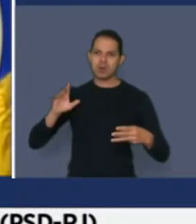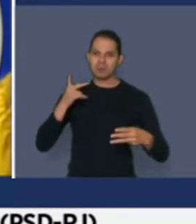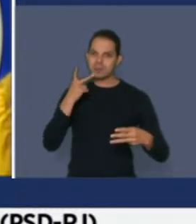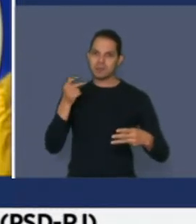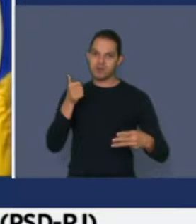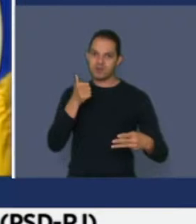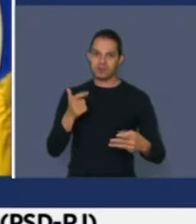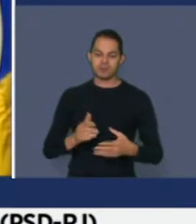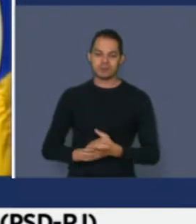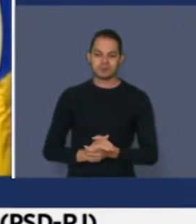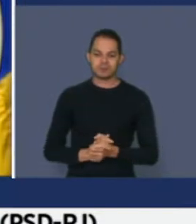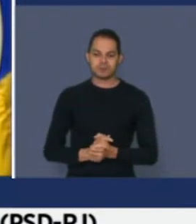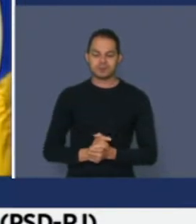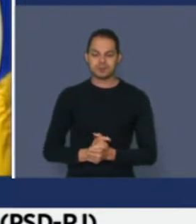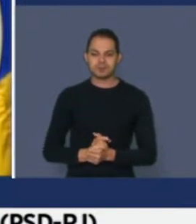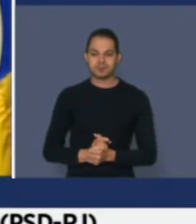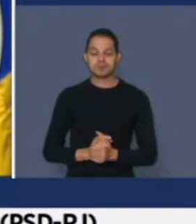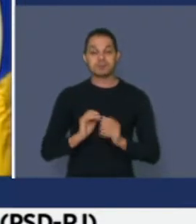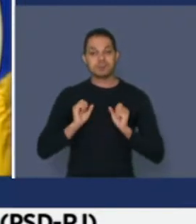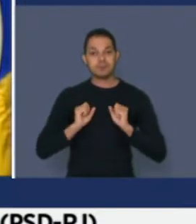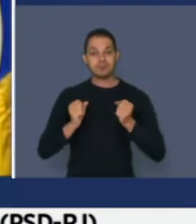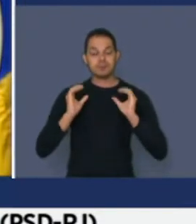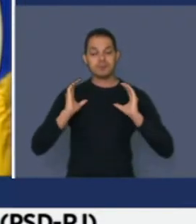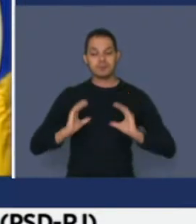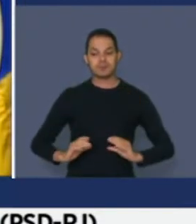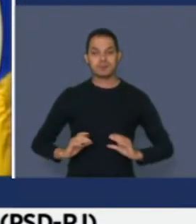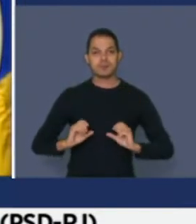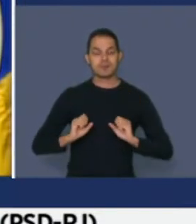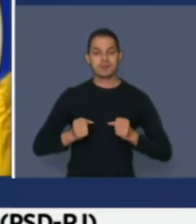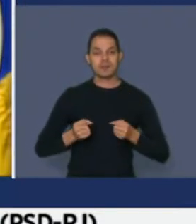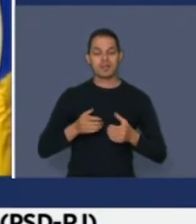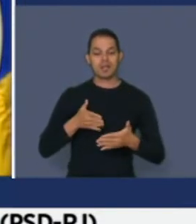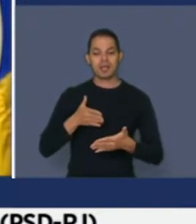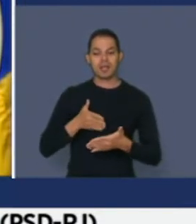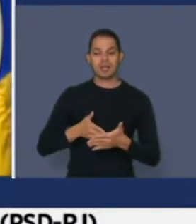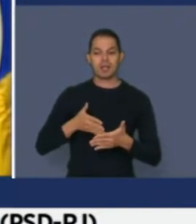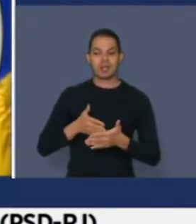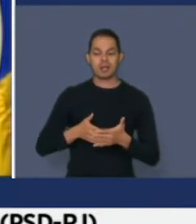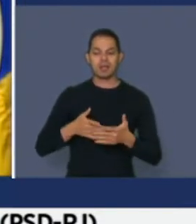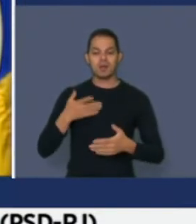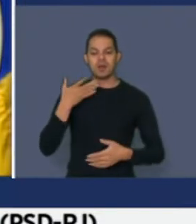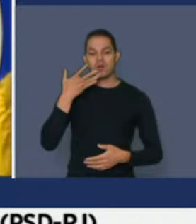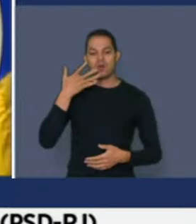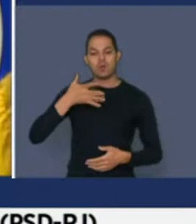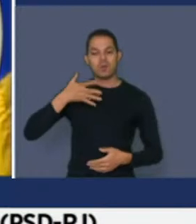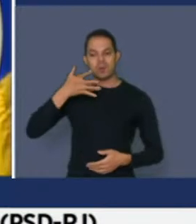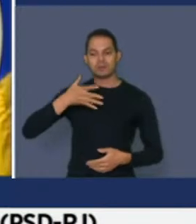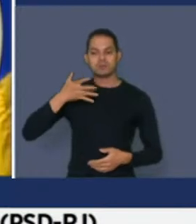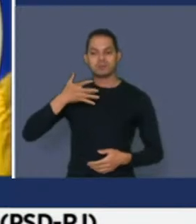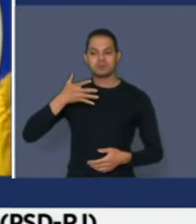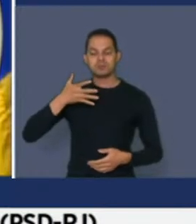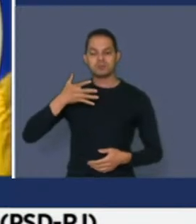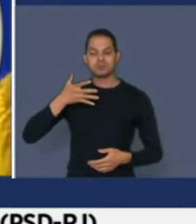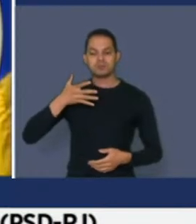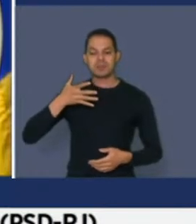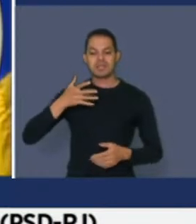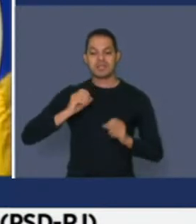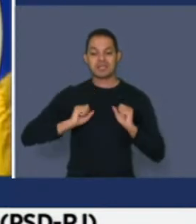Da conduta da defesa, e aqui me restrinjo a falar da